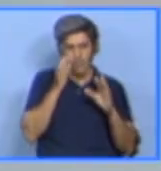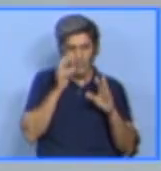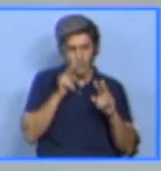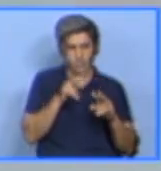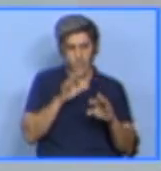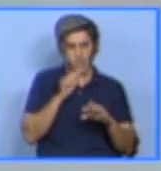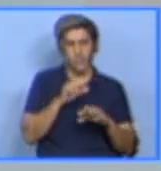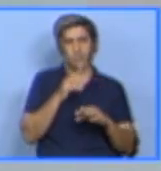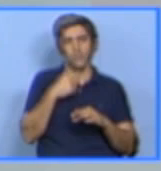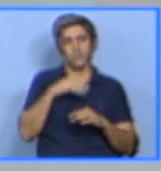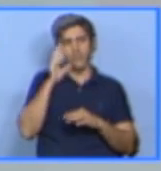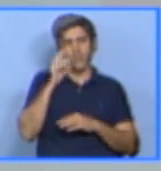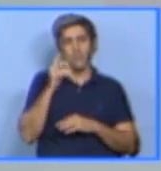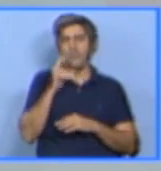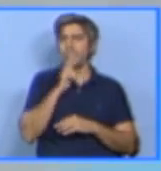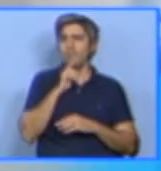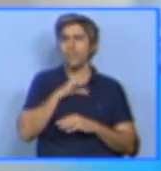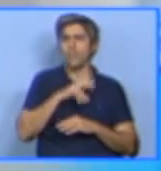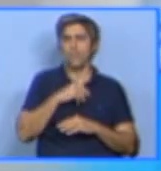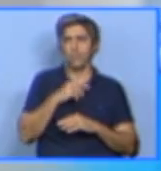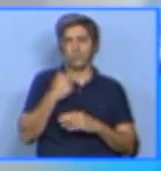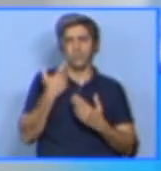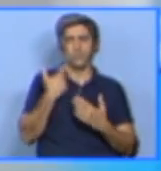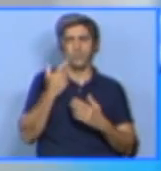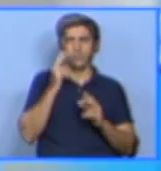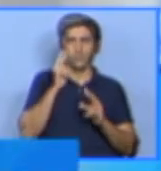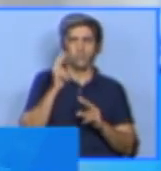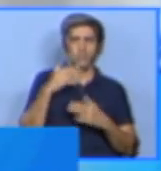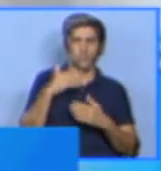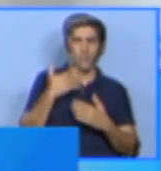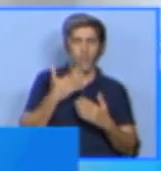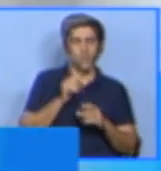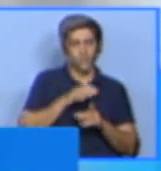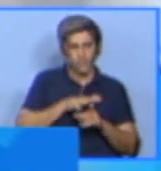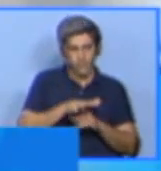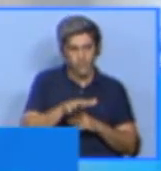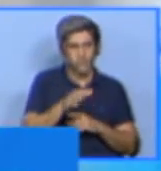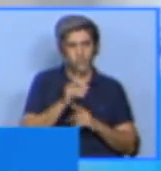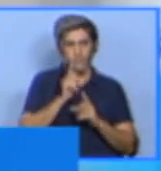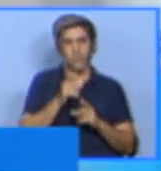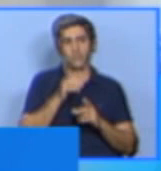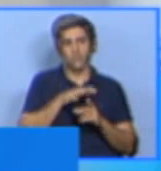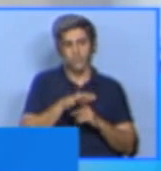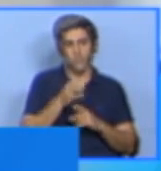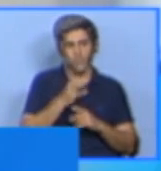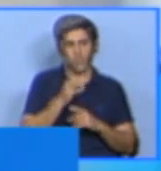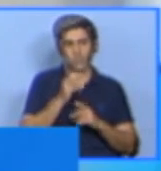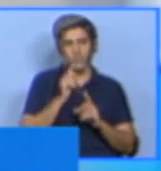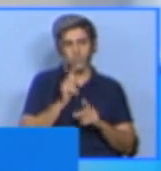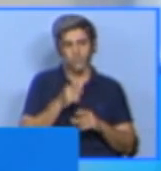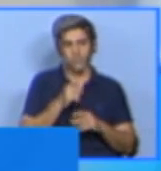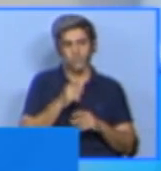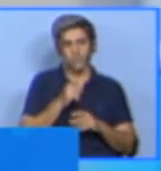Nós já sabemos que Fátima no mundo tem uma grande projeção, mas fazer chegar esta mensagem, introduzir esta mensagem como foi introduzida